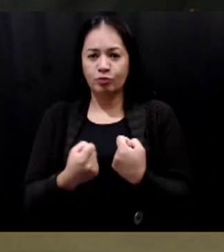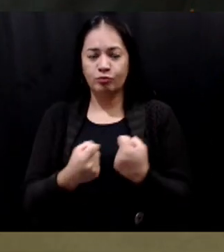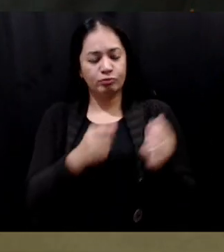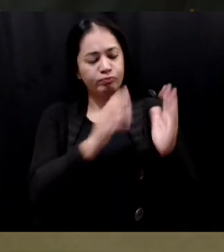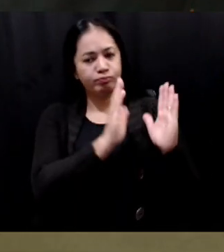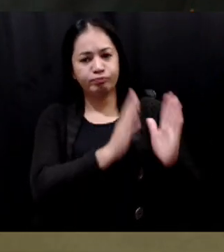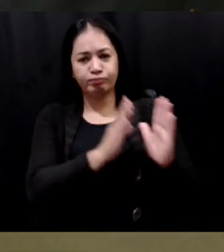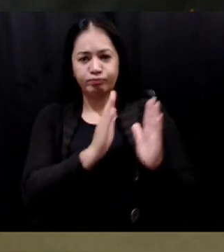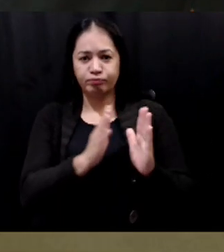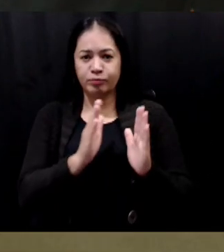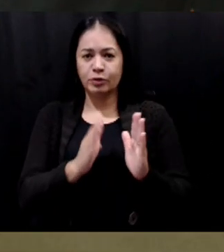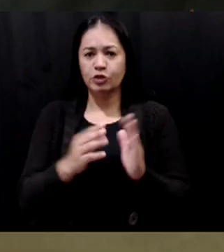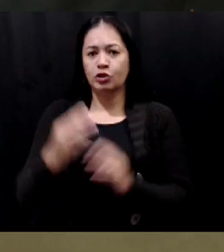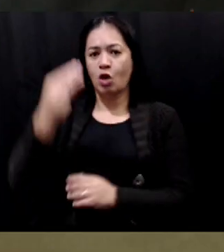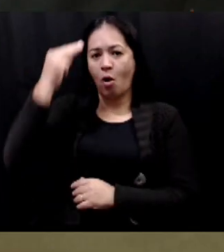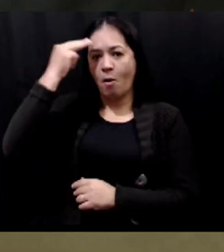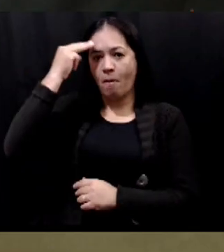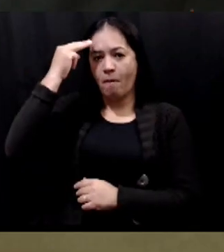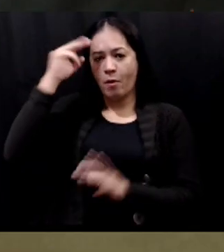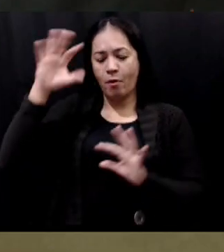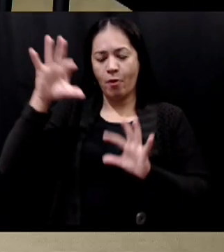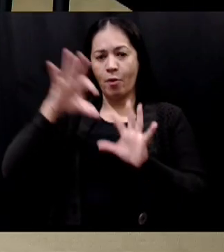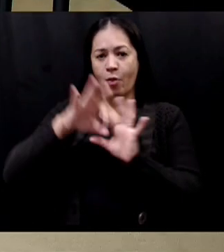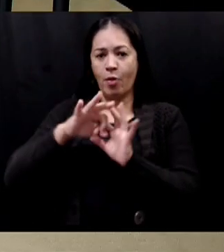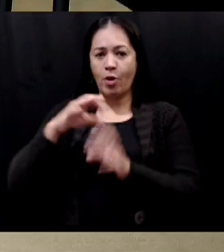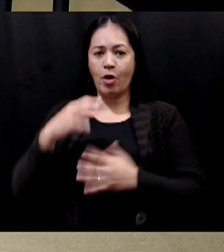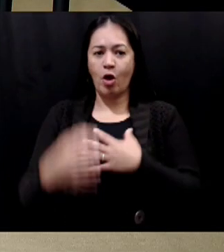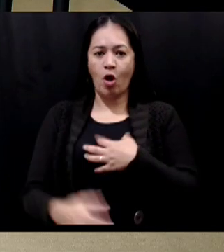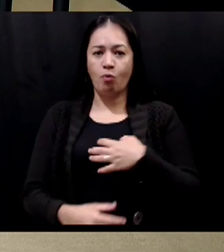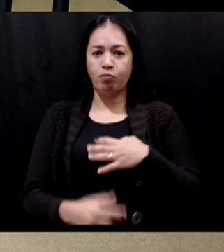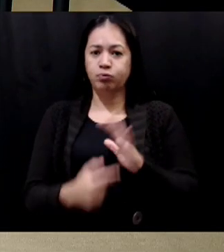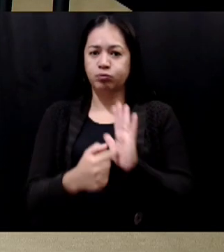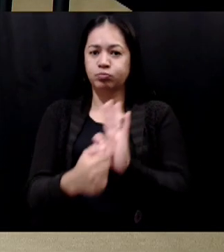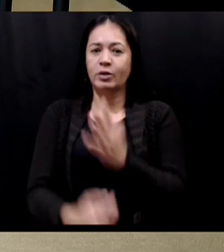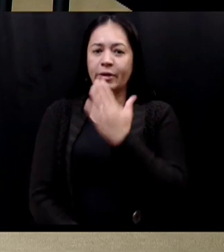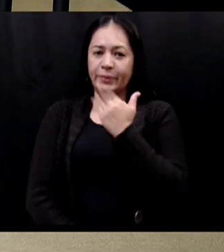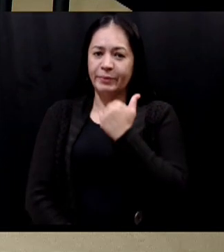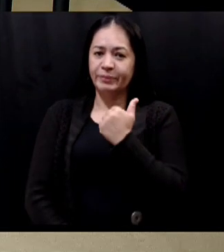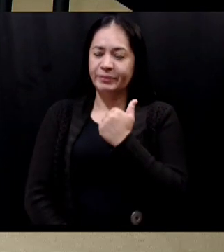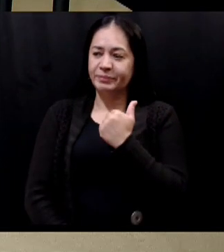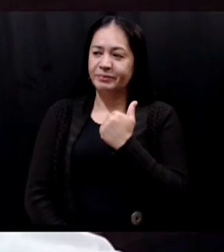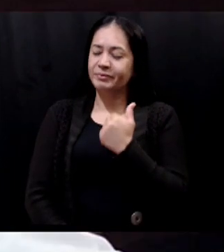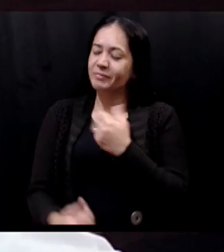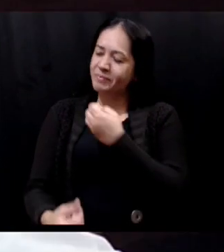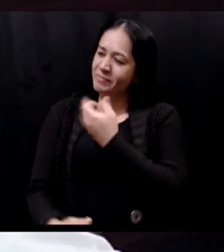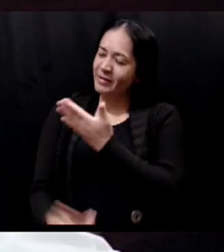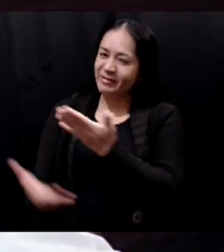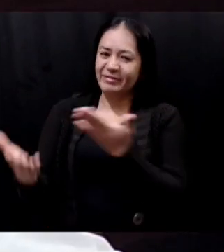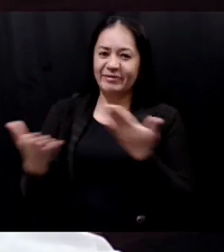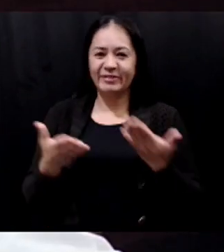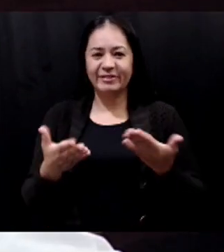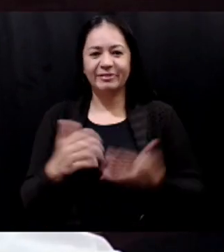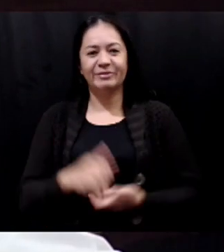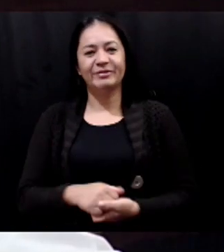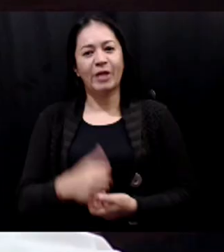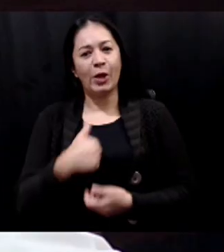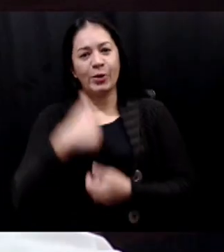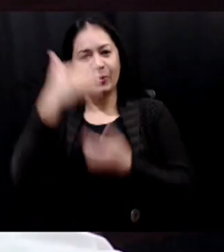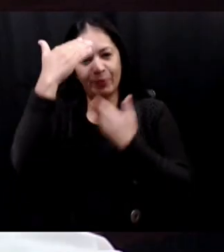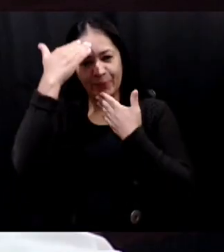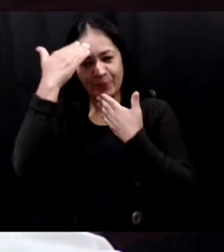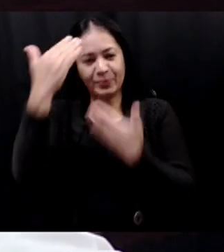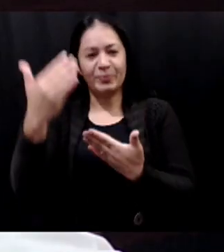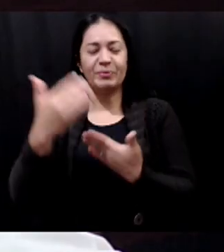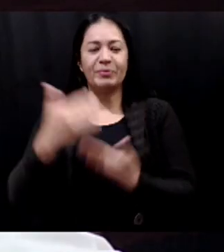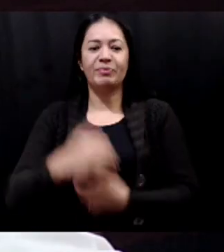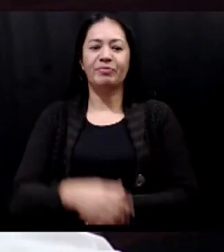mentais ligados ao comportamento alimentar. Seja muito bem-vindo. Obrigada pela sua participação. Eu que agradeço, Rúbia. É um grande